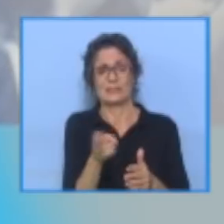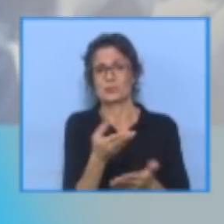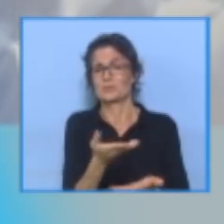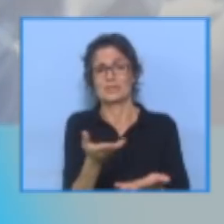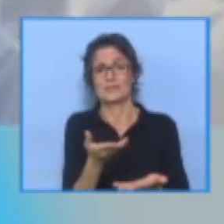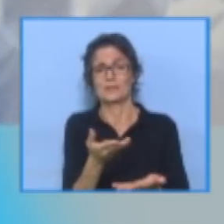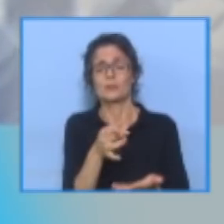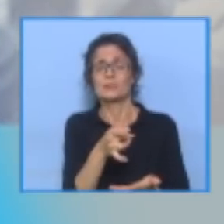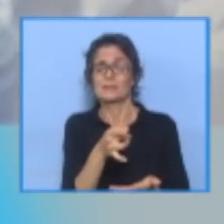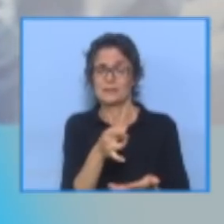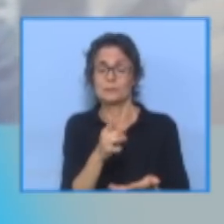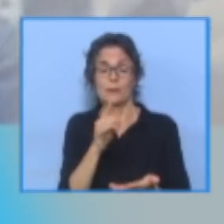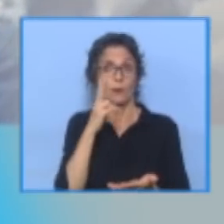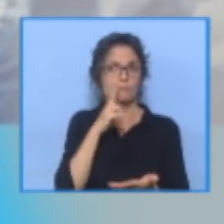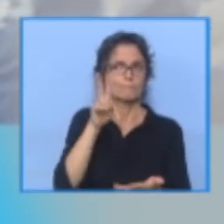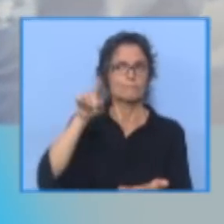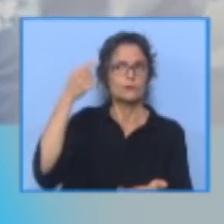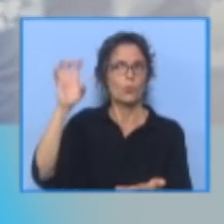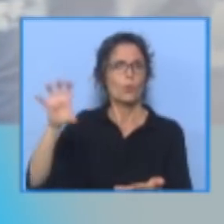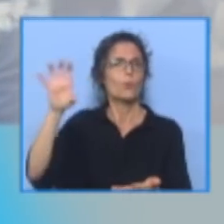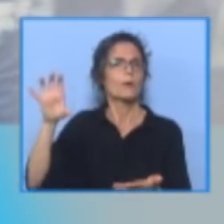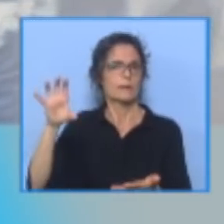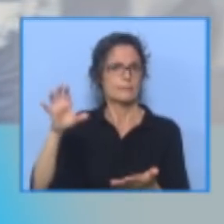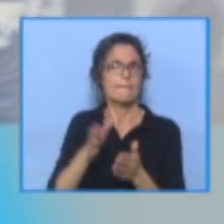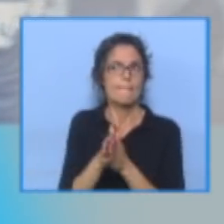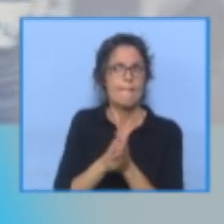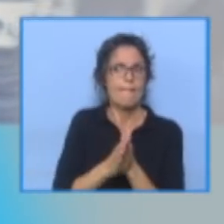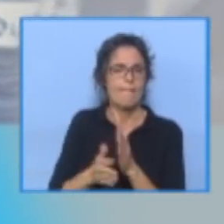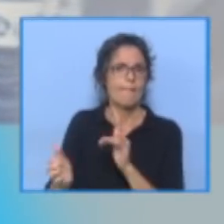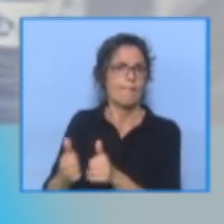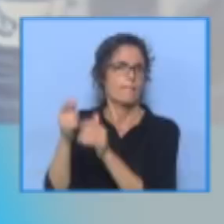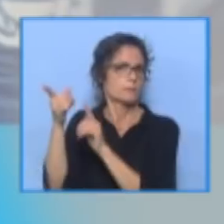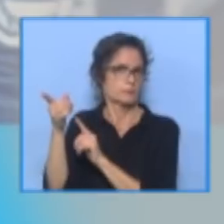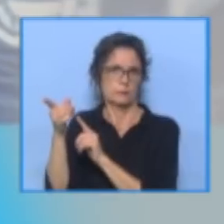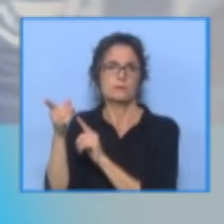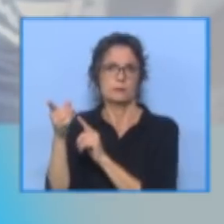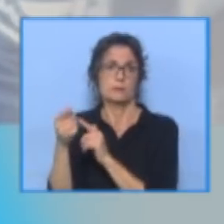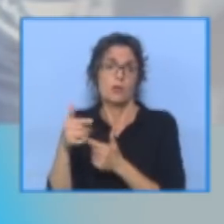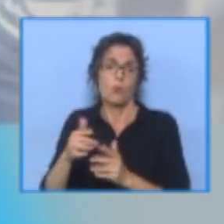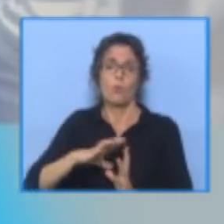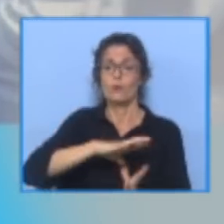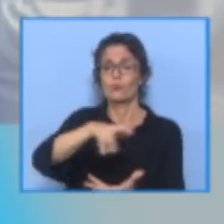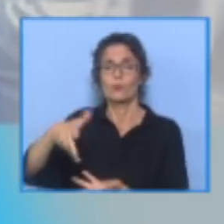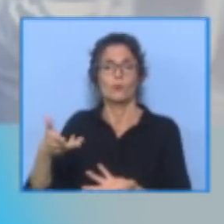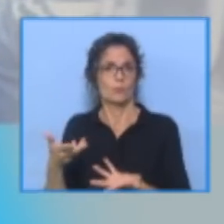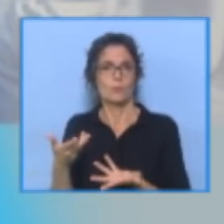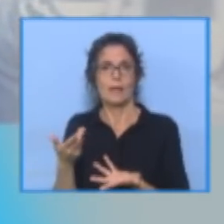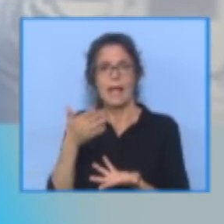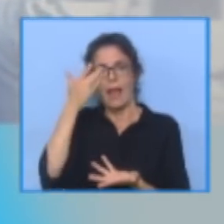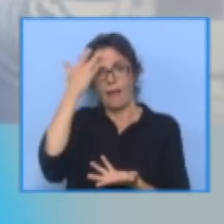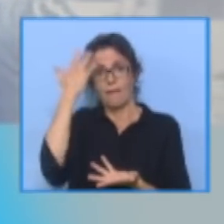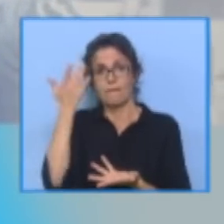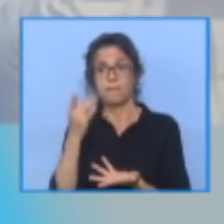noutro país. Exatamente, numa altura da globalização e das viagens, não é? Facilmente se pode encontrar um outro lugar